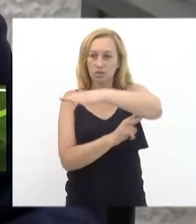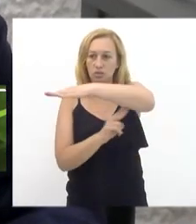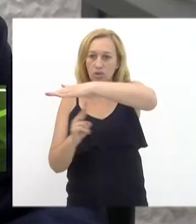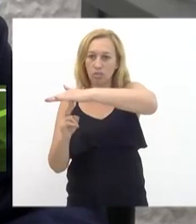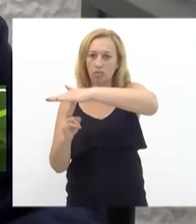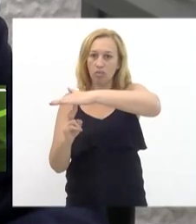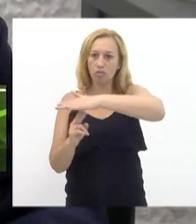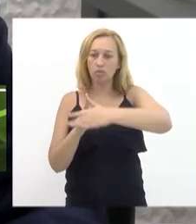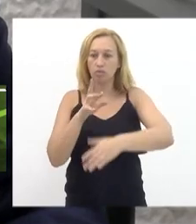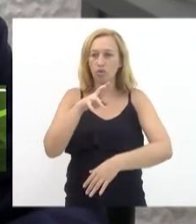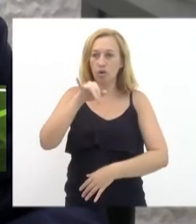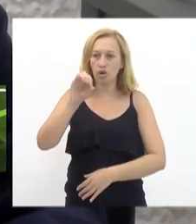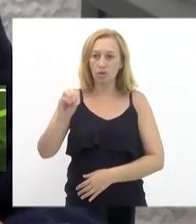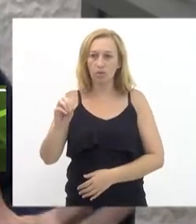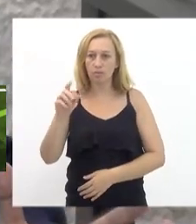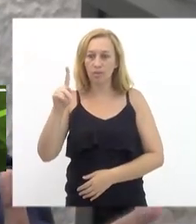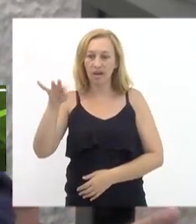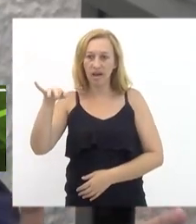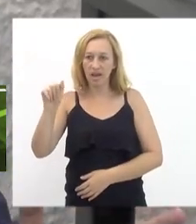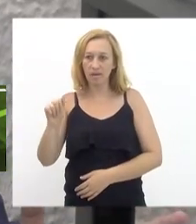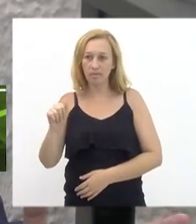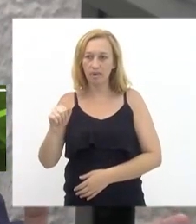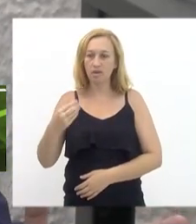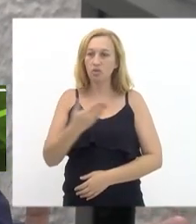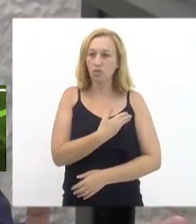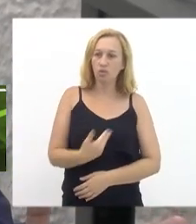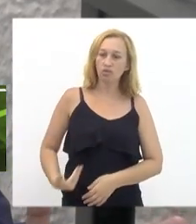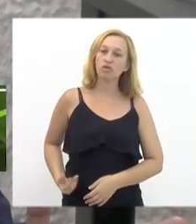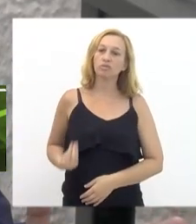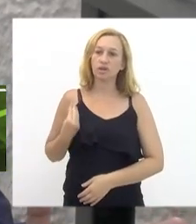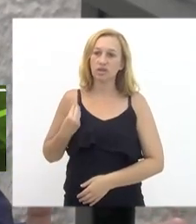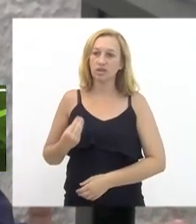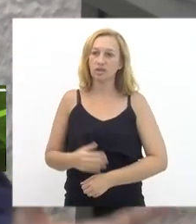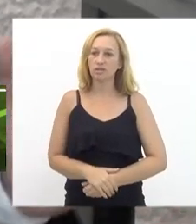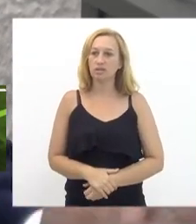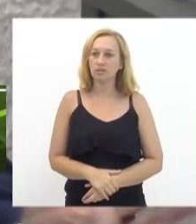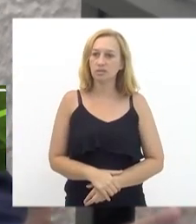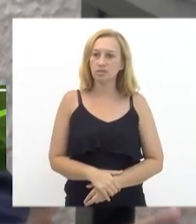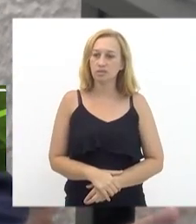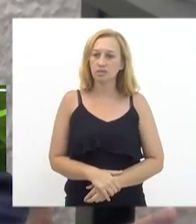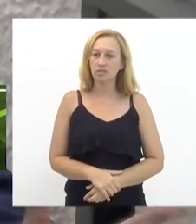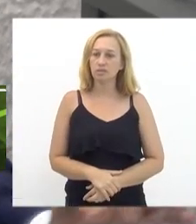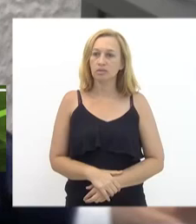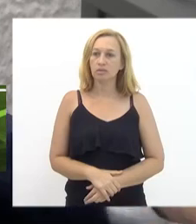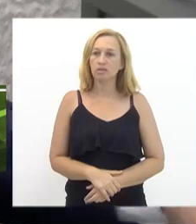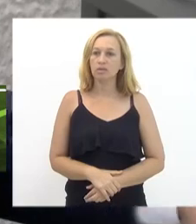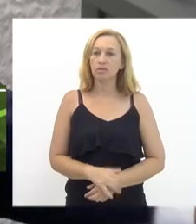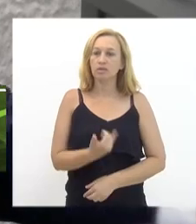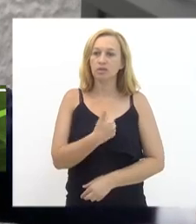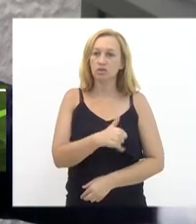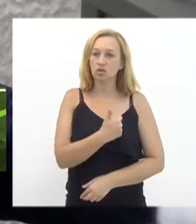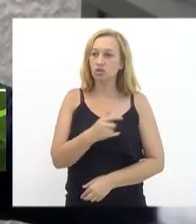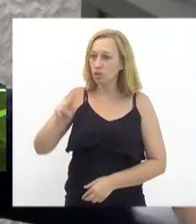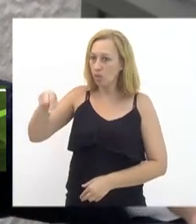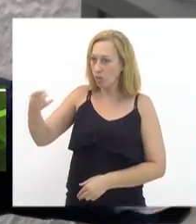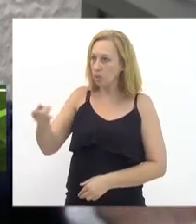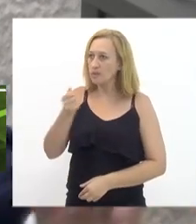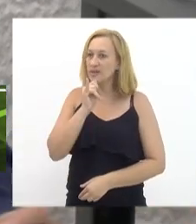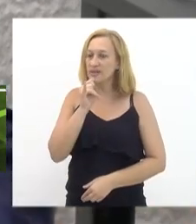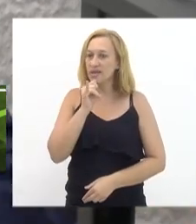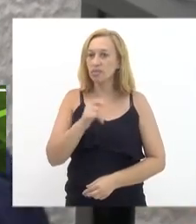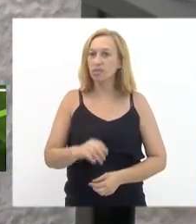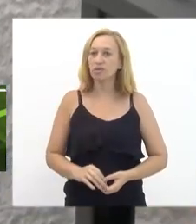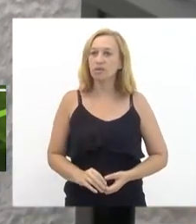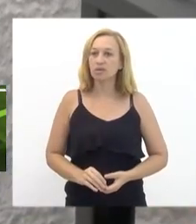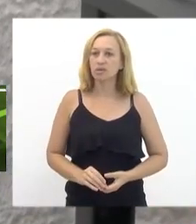sobre o Rio Paraíba pensou o governo presente um jogo de tiro no bairro Vila São João de Meriti outro exemplo próximo só pra gente